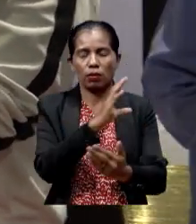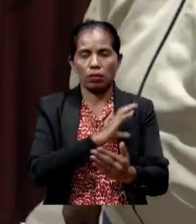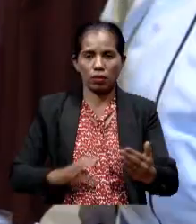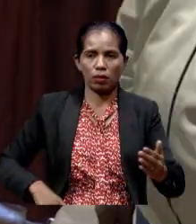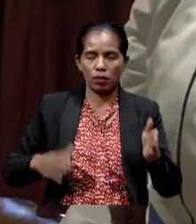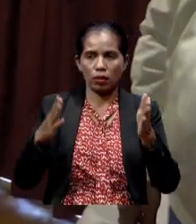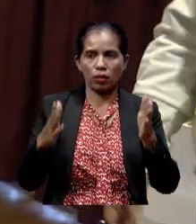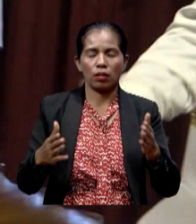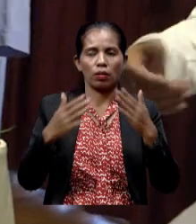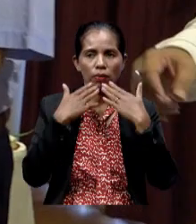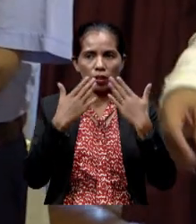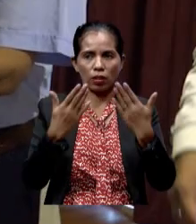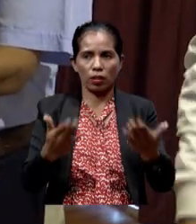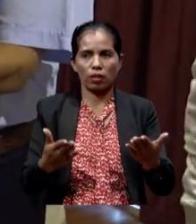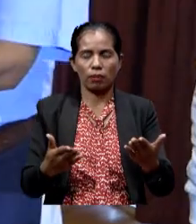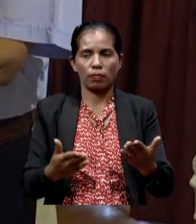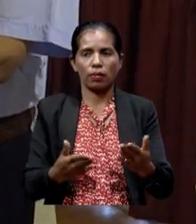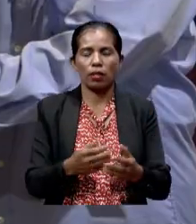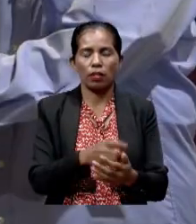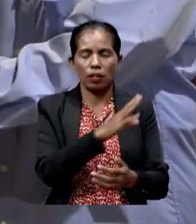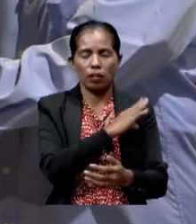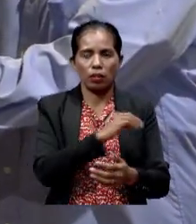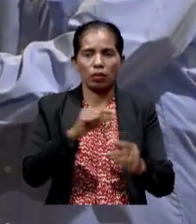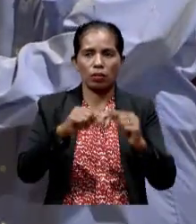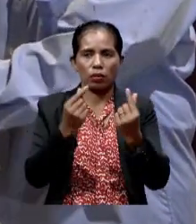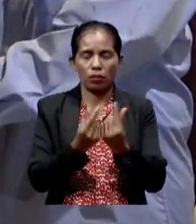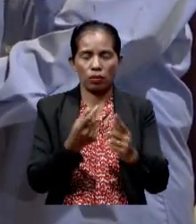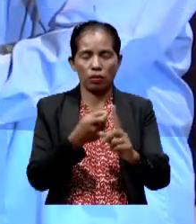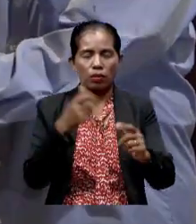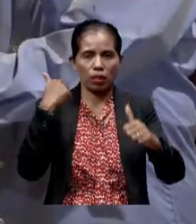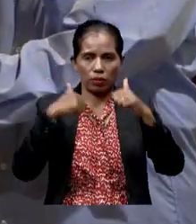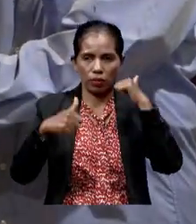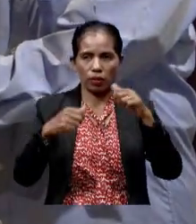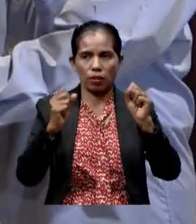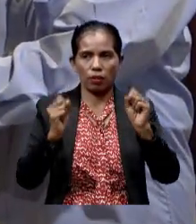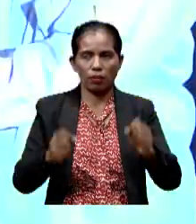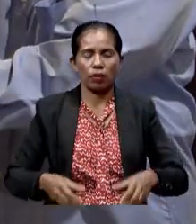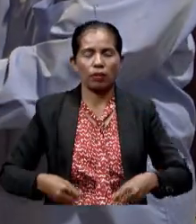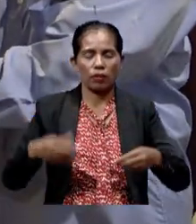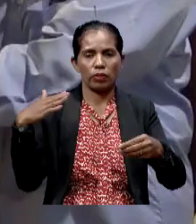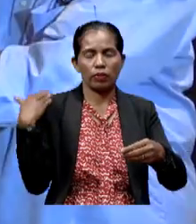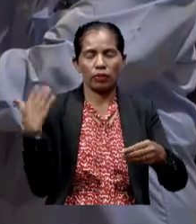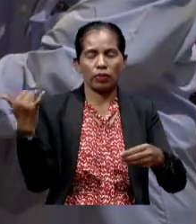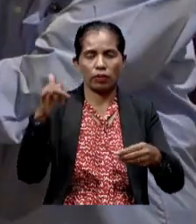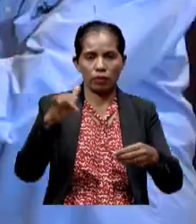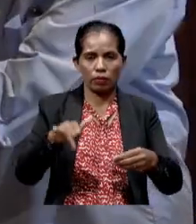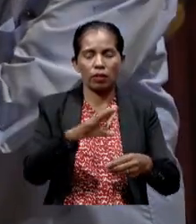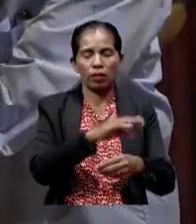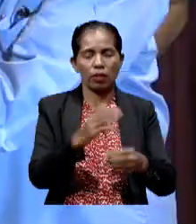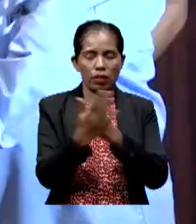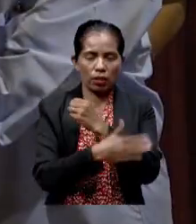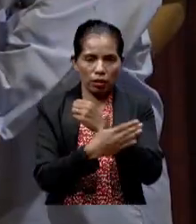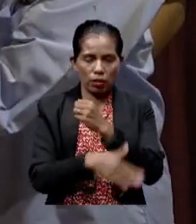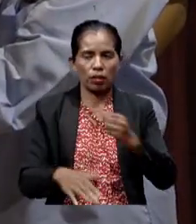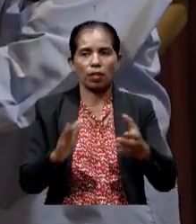Confucu, agradece a Bacaira Lassanana Guzmão, o equipa, também li a atividade, né, bele valoriza a juventude e a nação, né, no Hametin